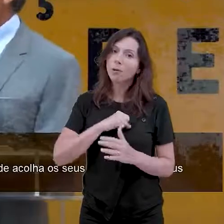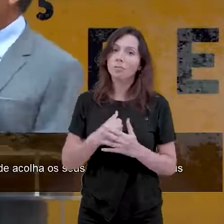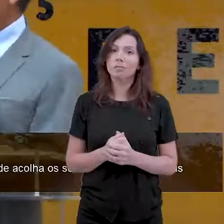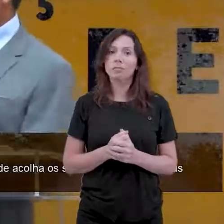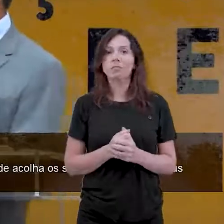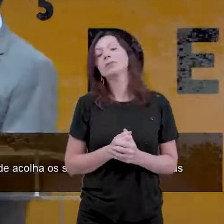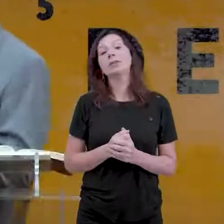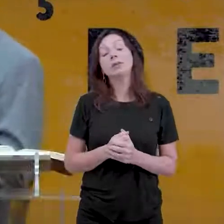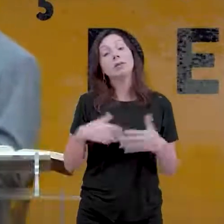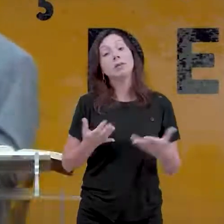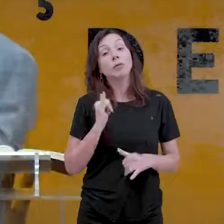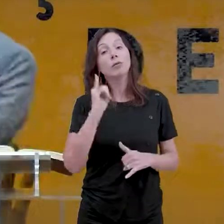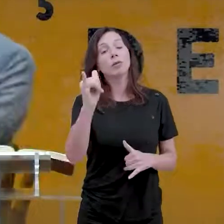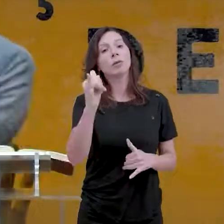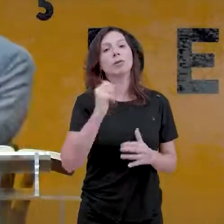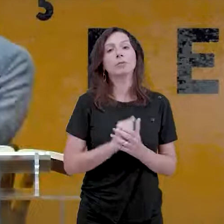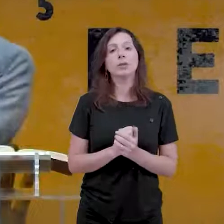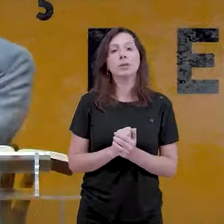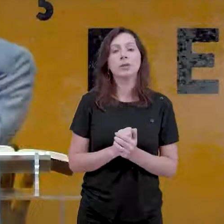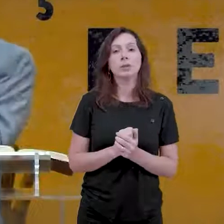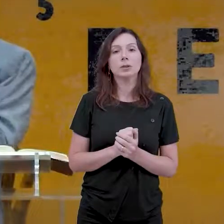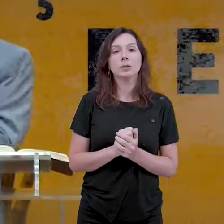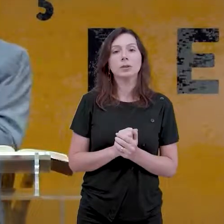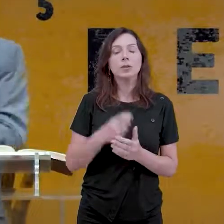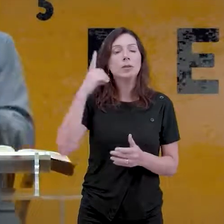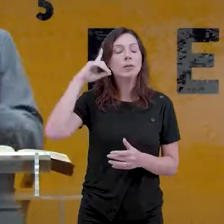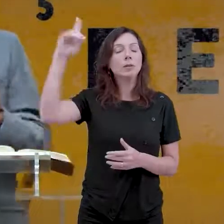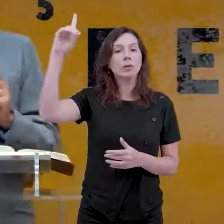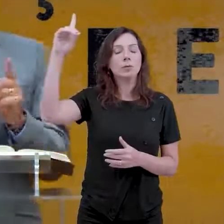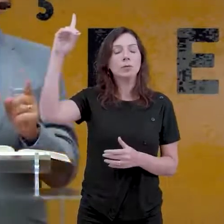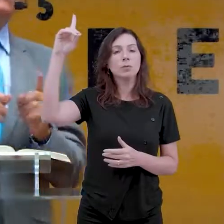Então deixa eu dizer uma coisa para você, Deus é a maior